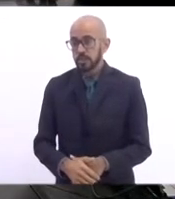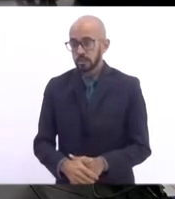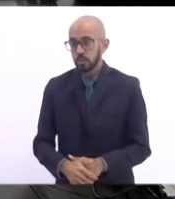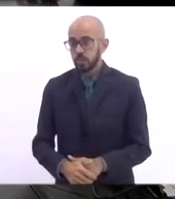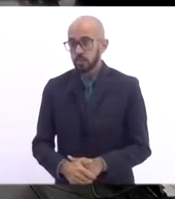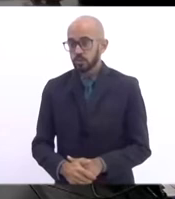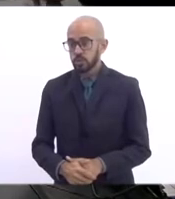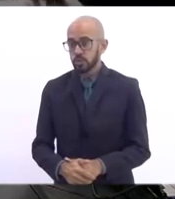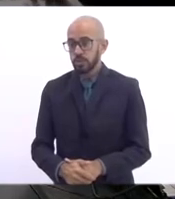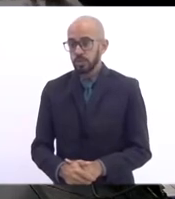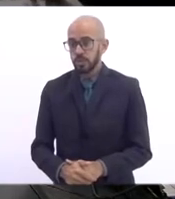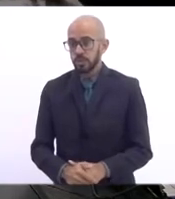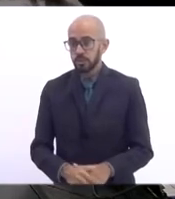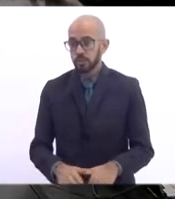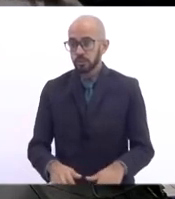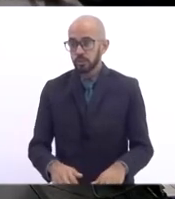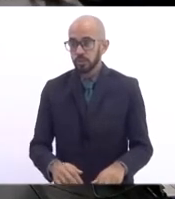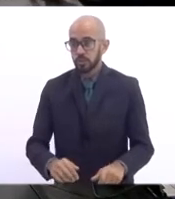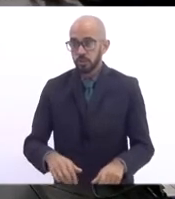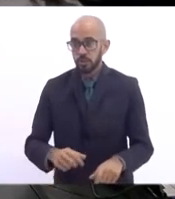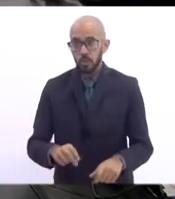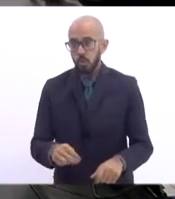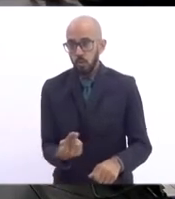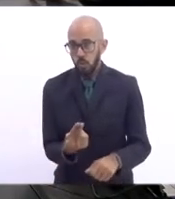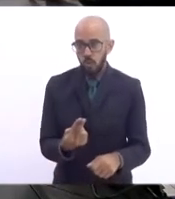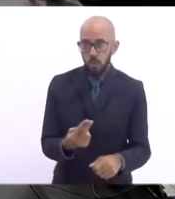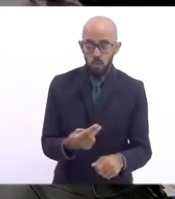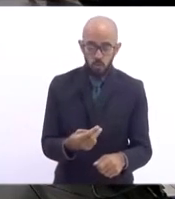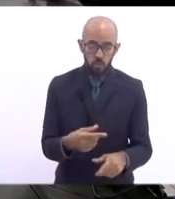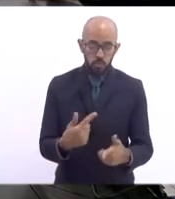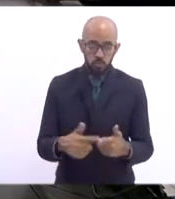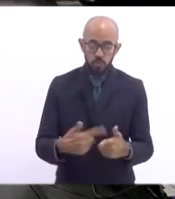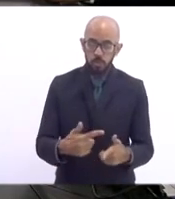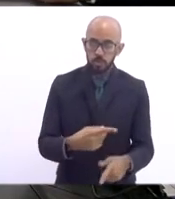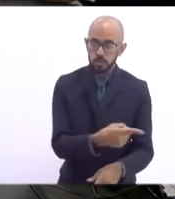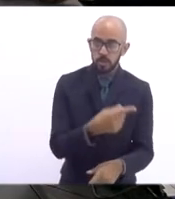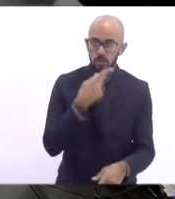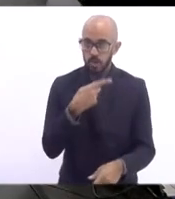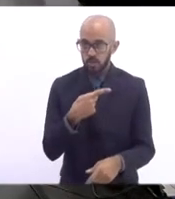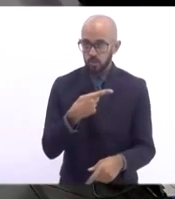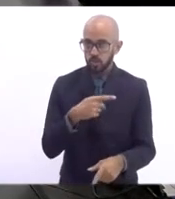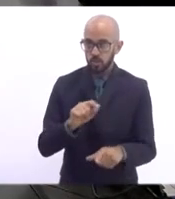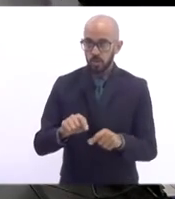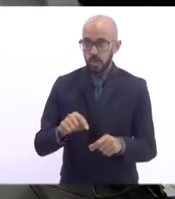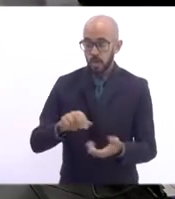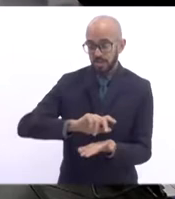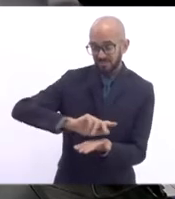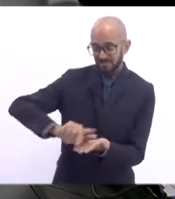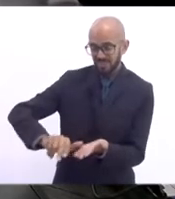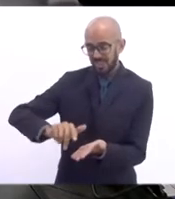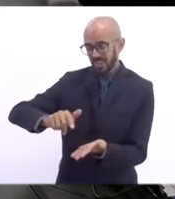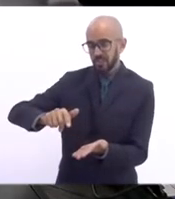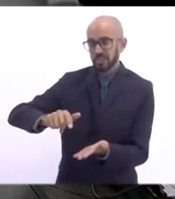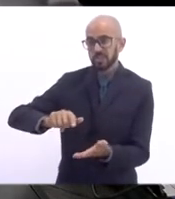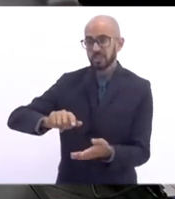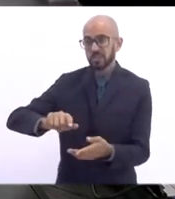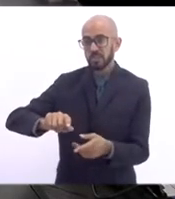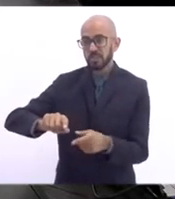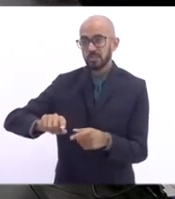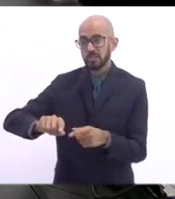superávit primário tentando a questão que está levantando sim as variáveis as variáveis